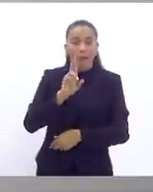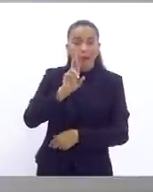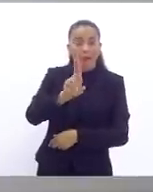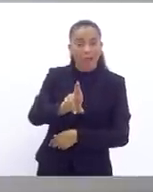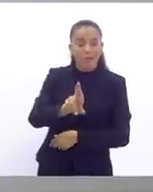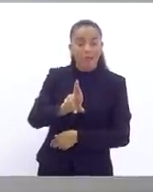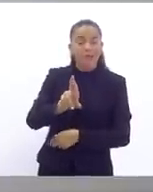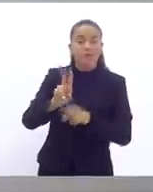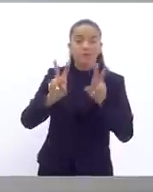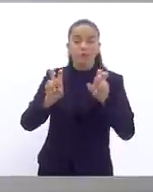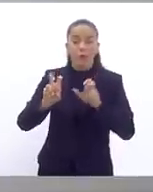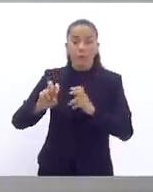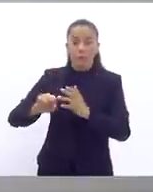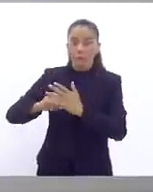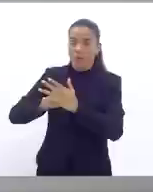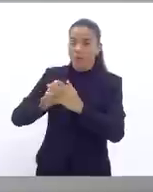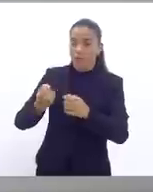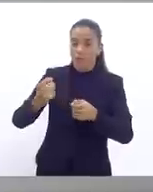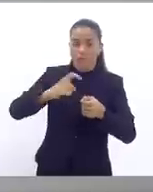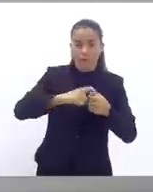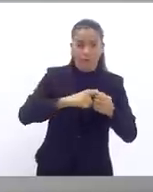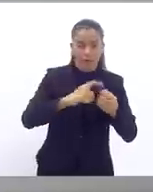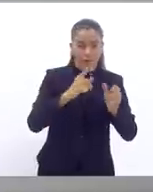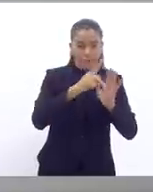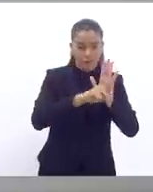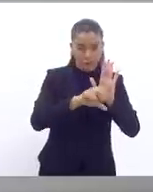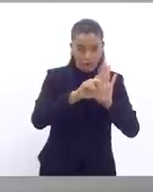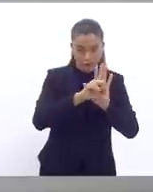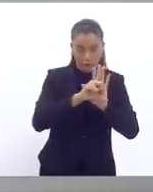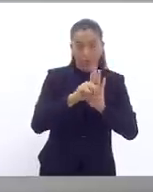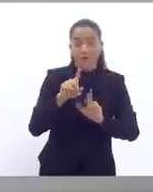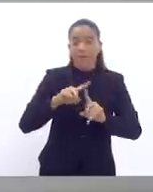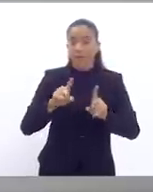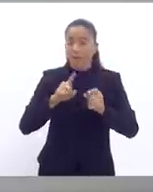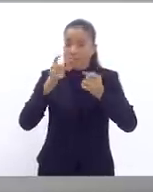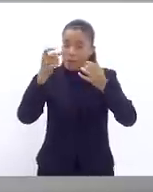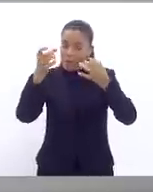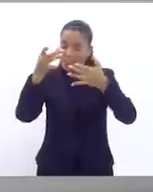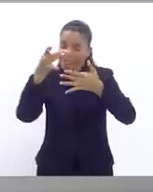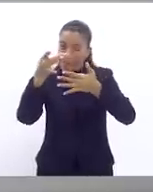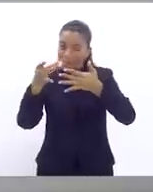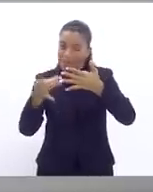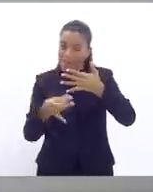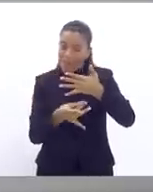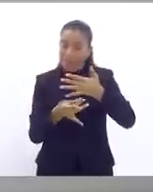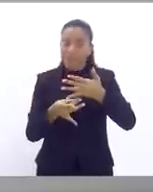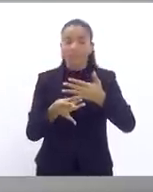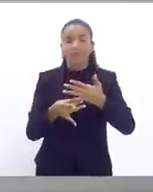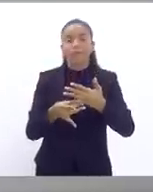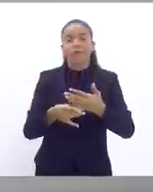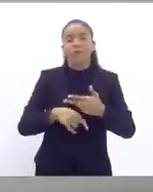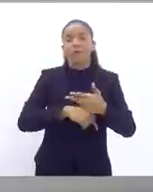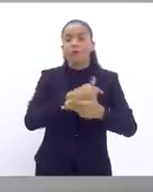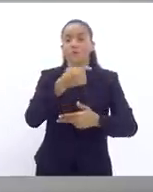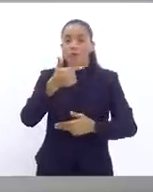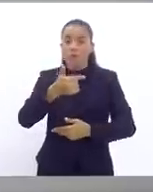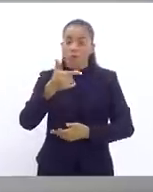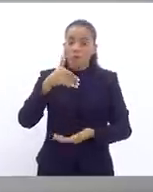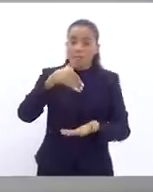mas na sua justificativa no penúltimo parágrafo